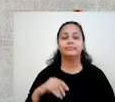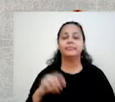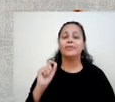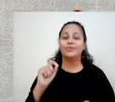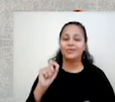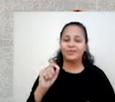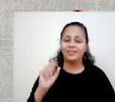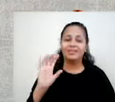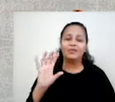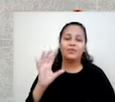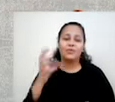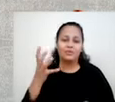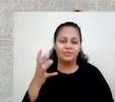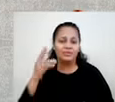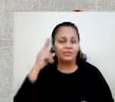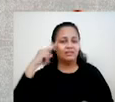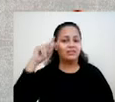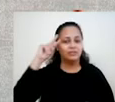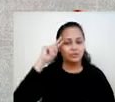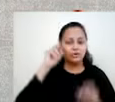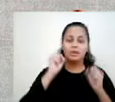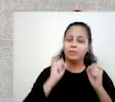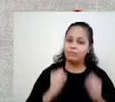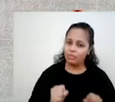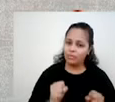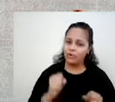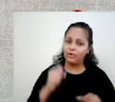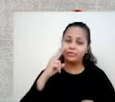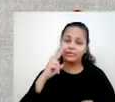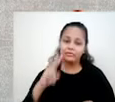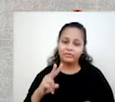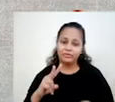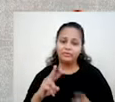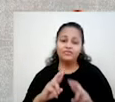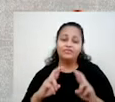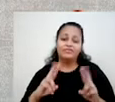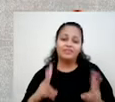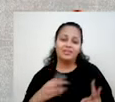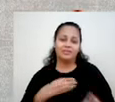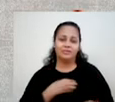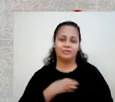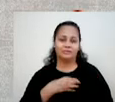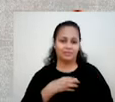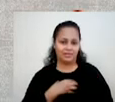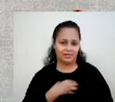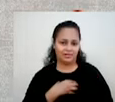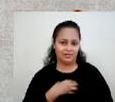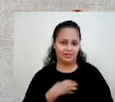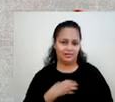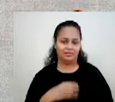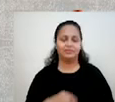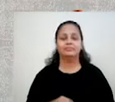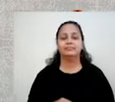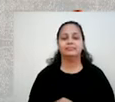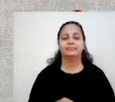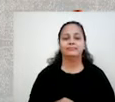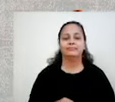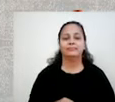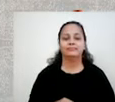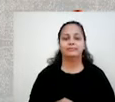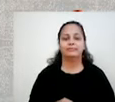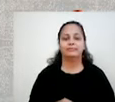mesmo fato histórico pode ser visto de diferentes maneiras, dependendo do ponto de vista dos envolvidos,